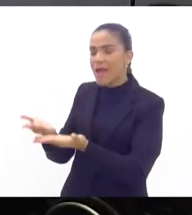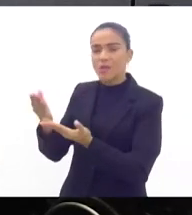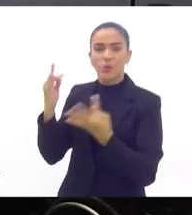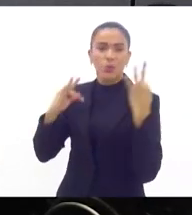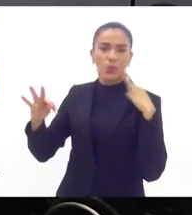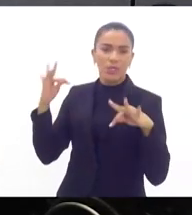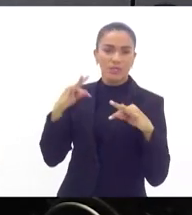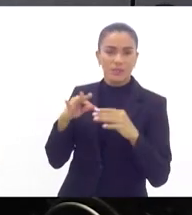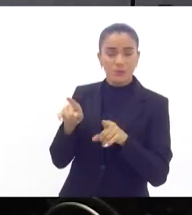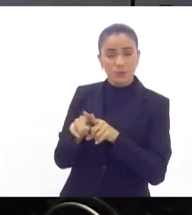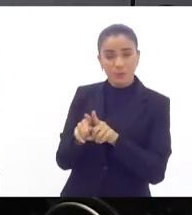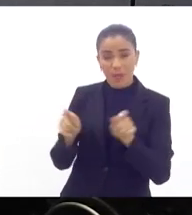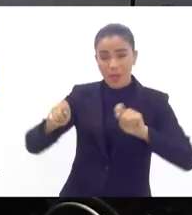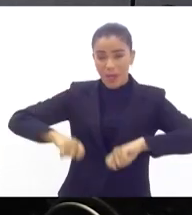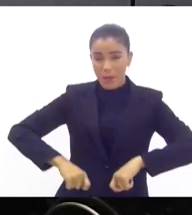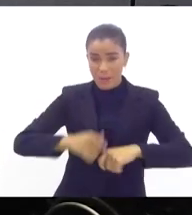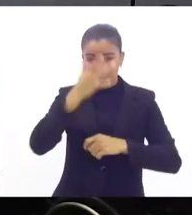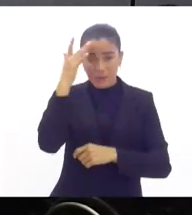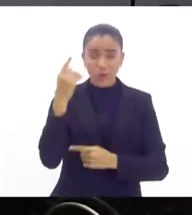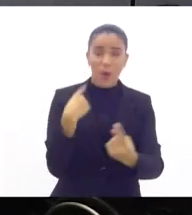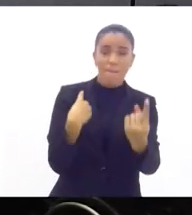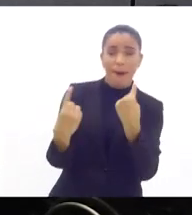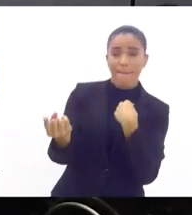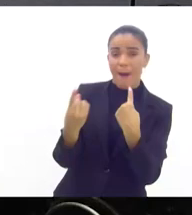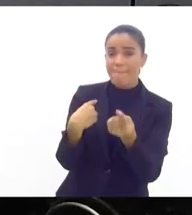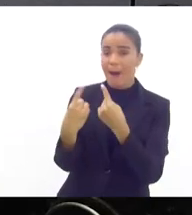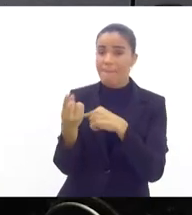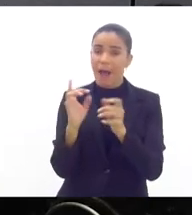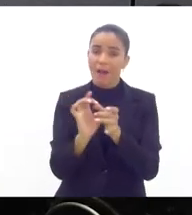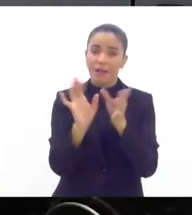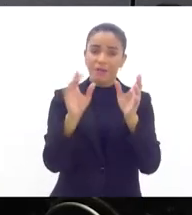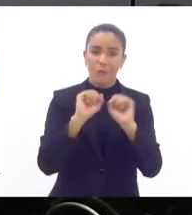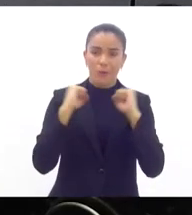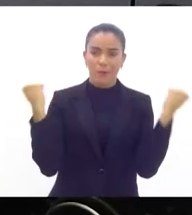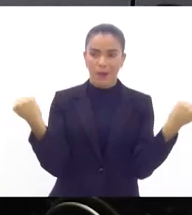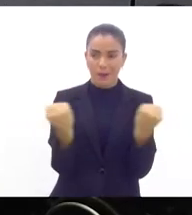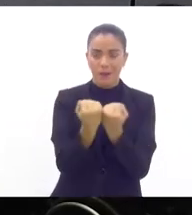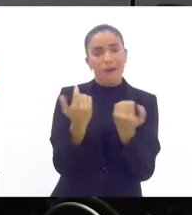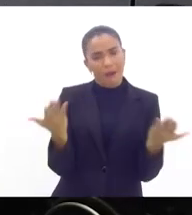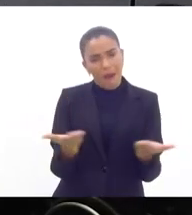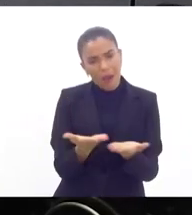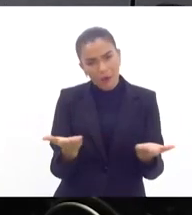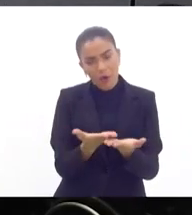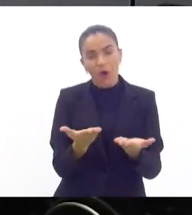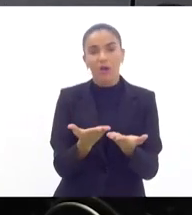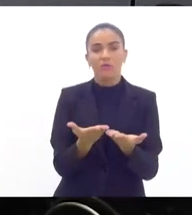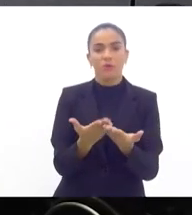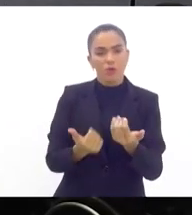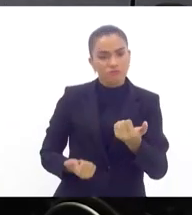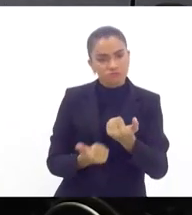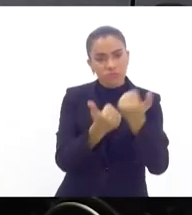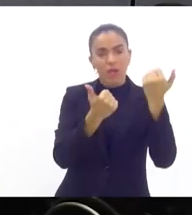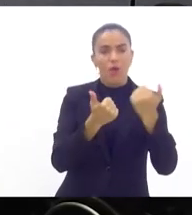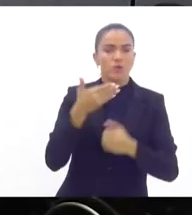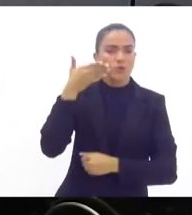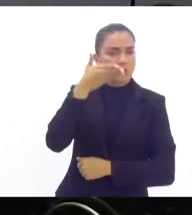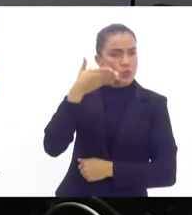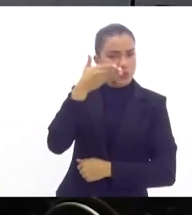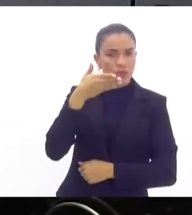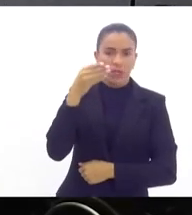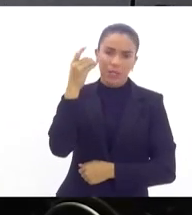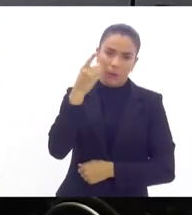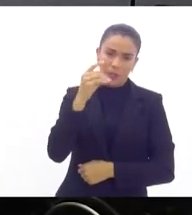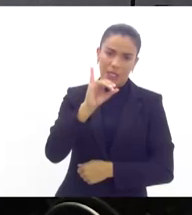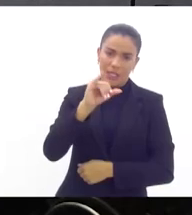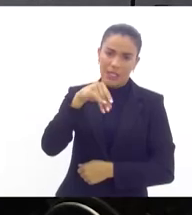exemplo a capacidade das pessoas irem virem do Maracanã E aí eu faço aqui couro é deputada índia porque a gente teve é